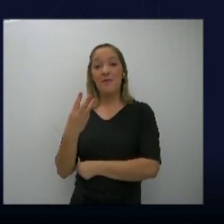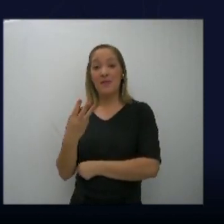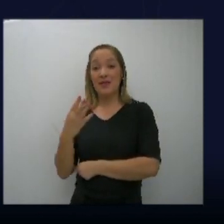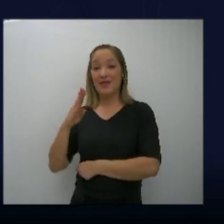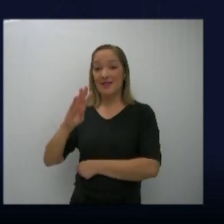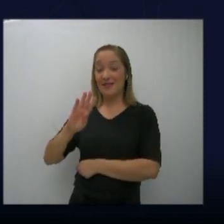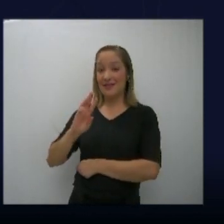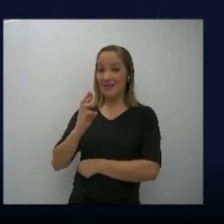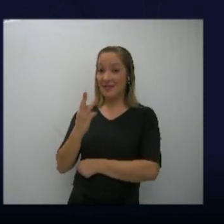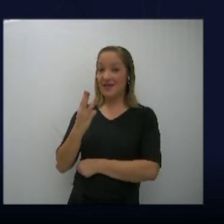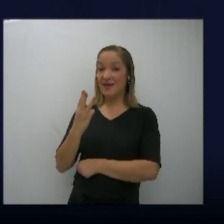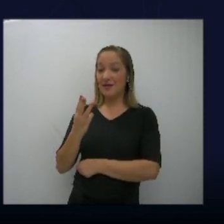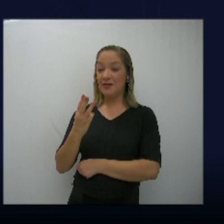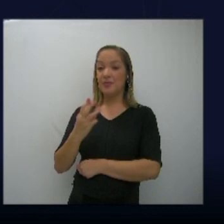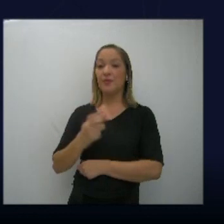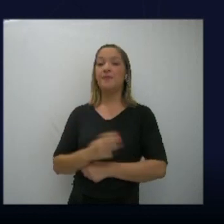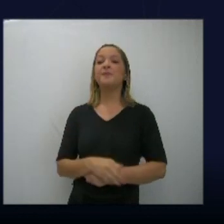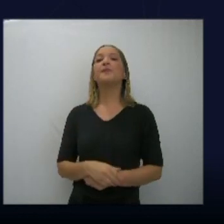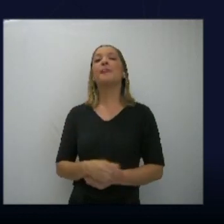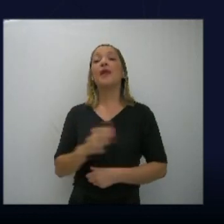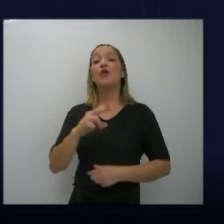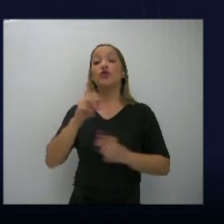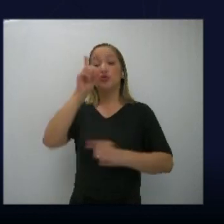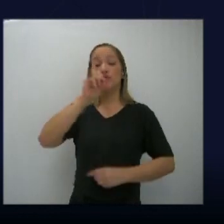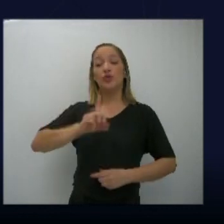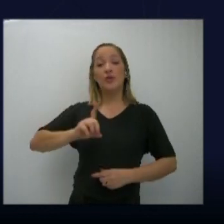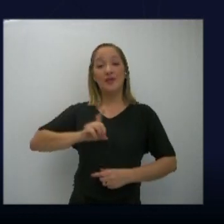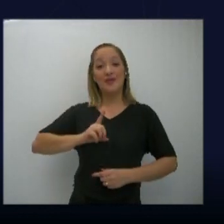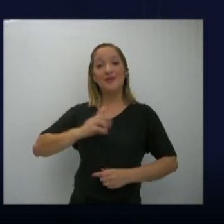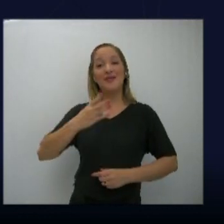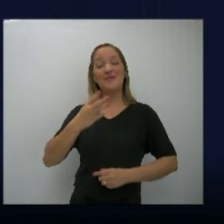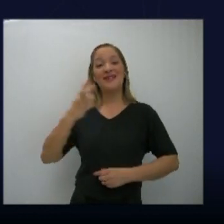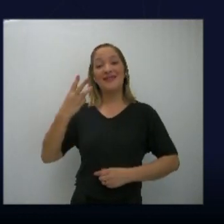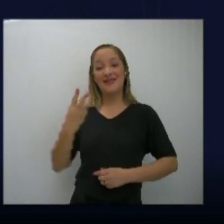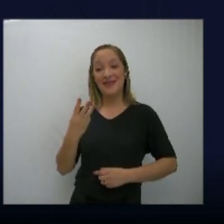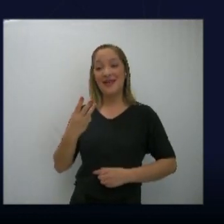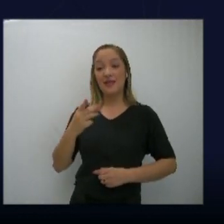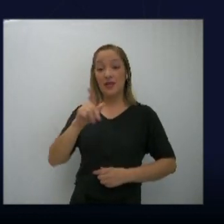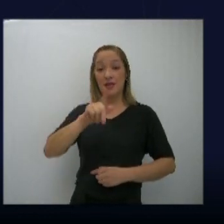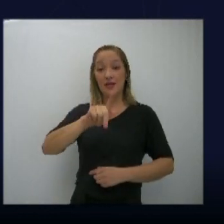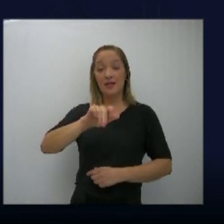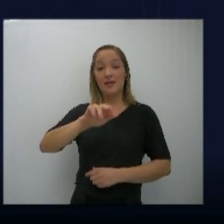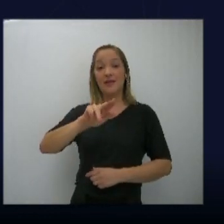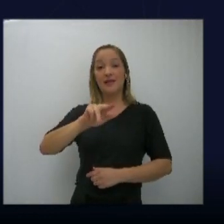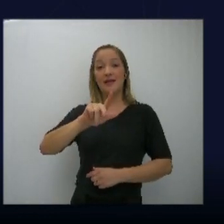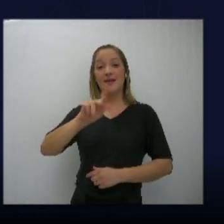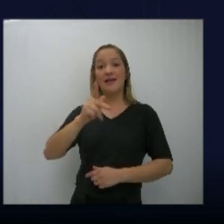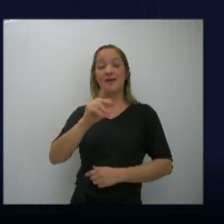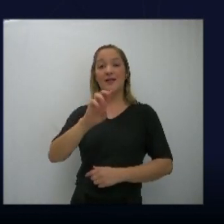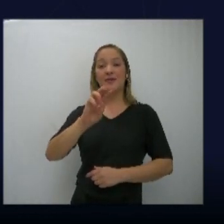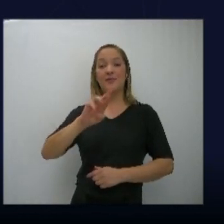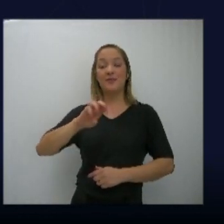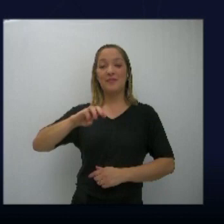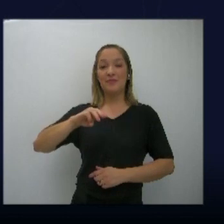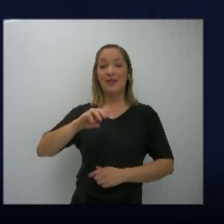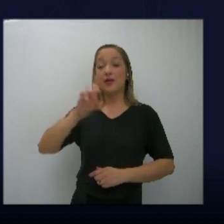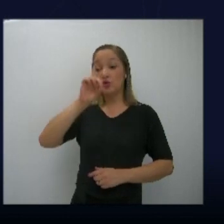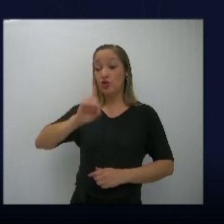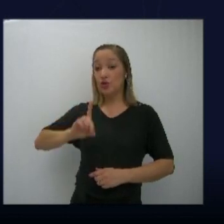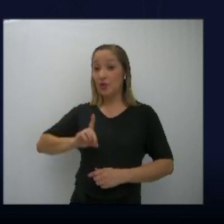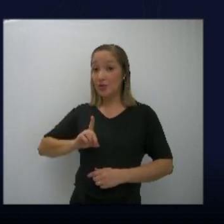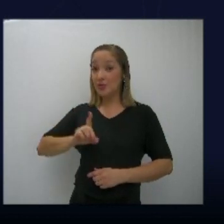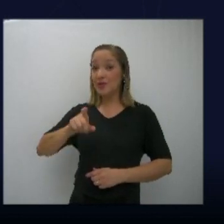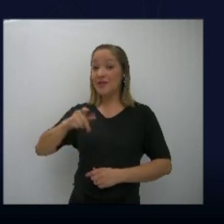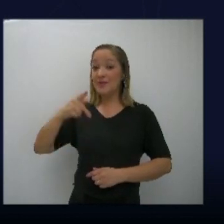Paiva diretor da B3 e aqui comigo também o Guilherme benchimol e outra XP Fabrício was